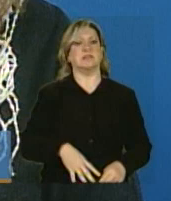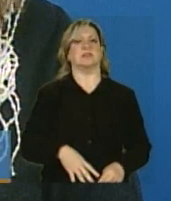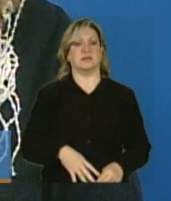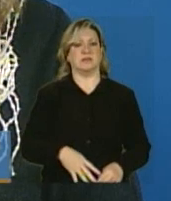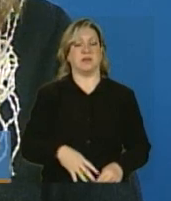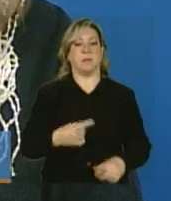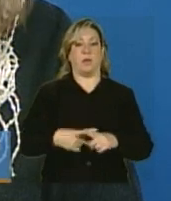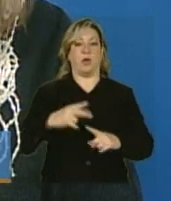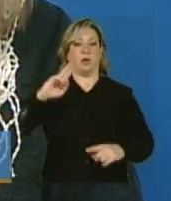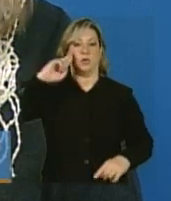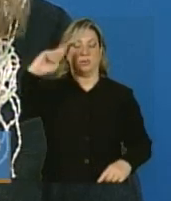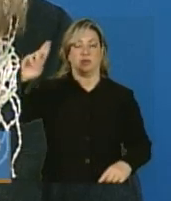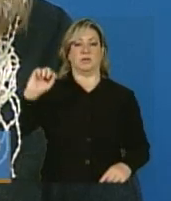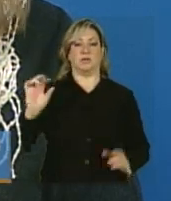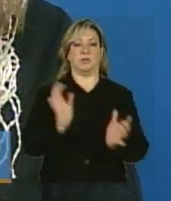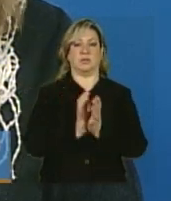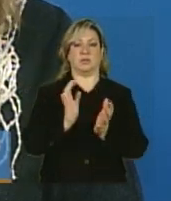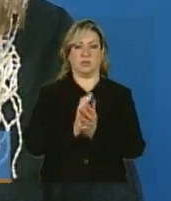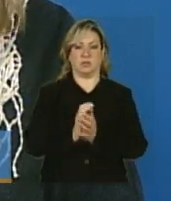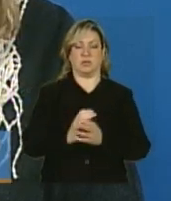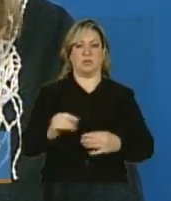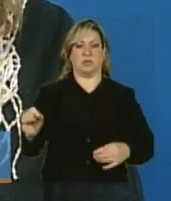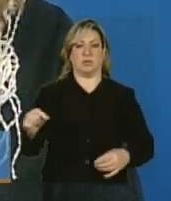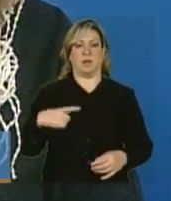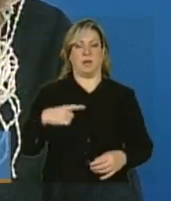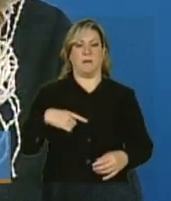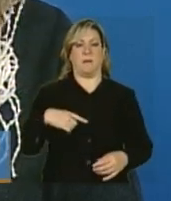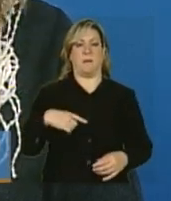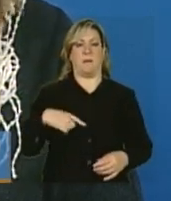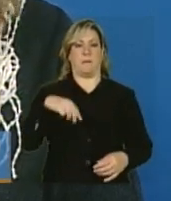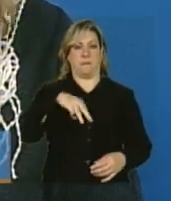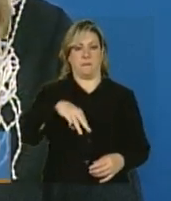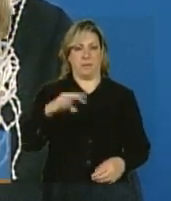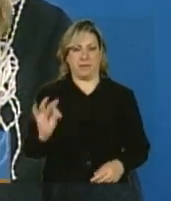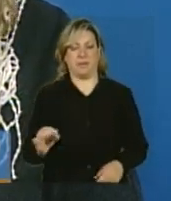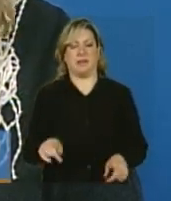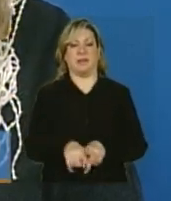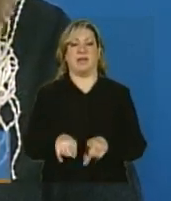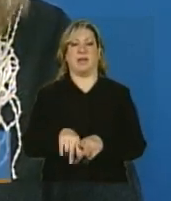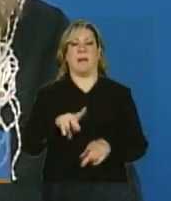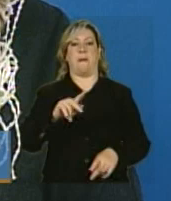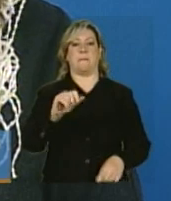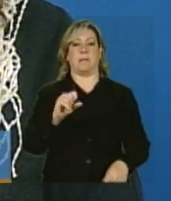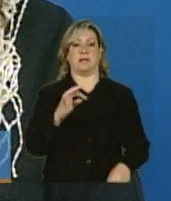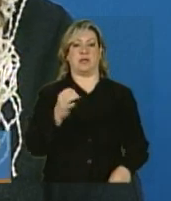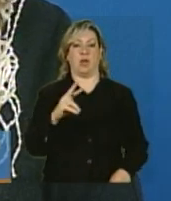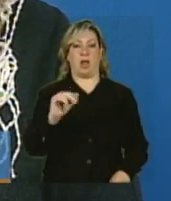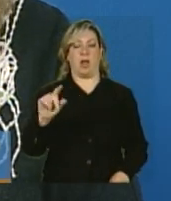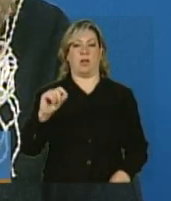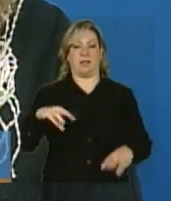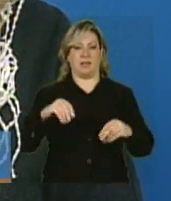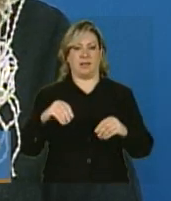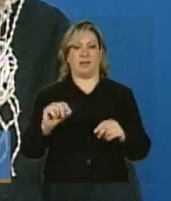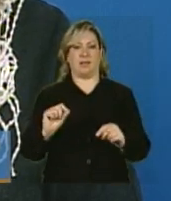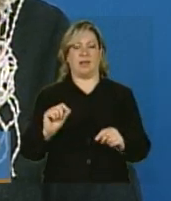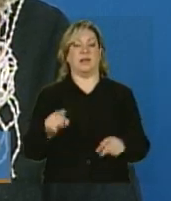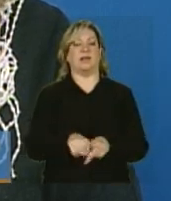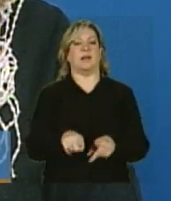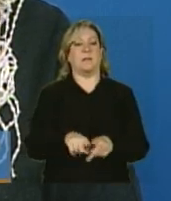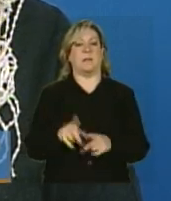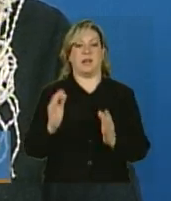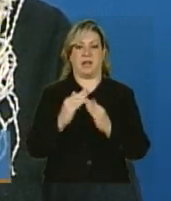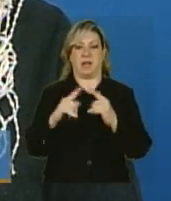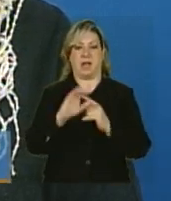as superintendências regionais do Ministério do Trabalho, a Pastoral da Terra, também da Igreja Católica, tem importante trabalho